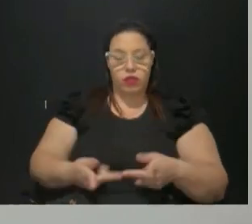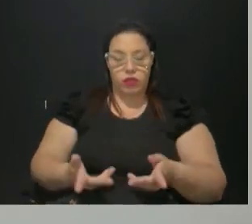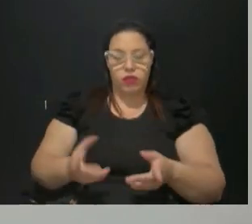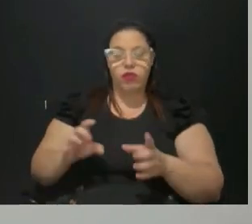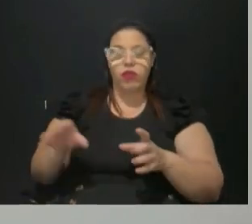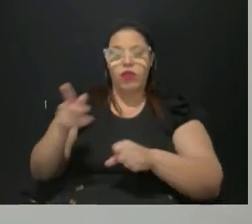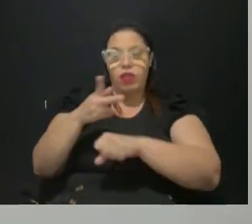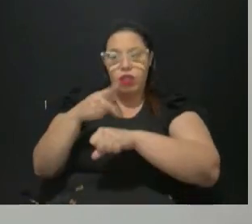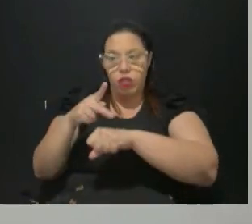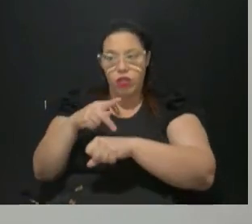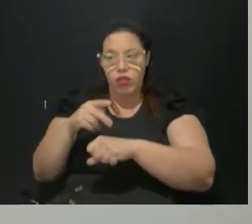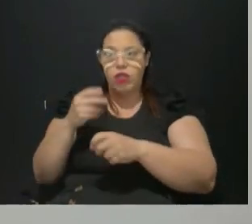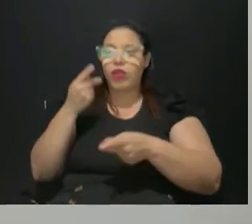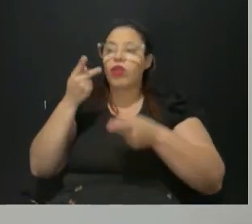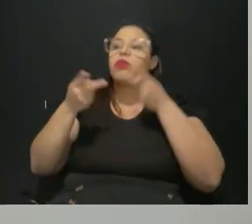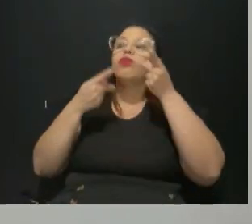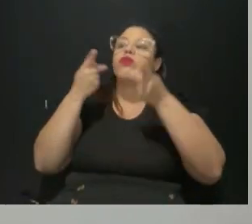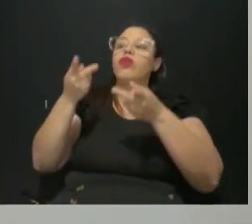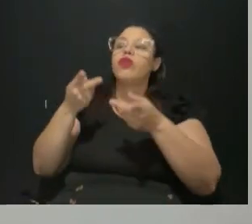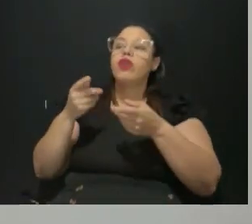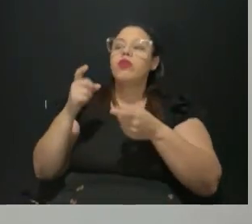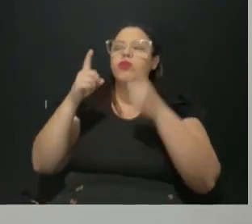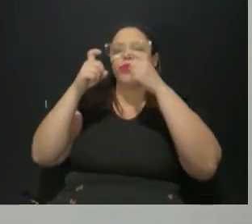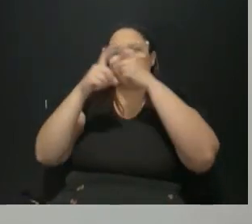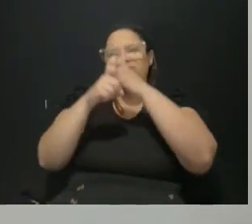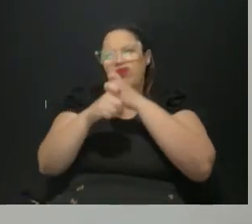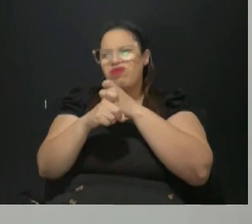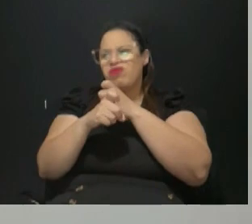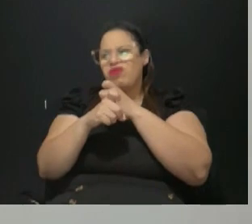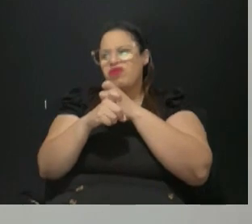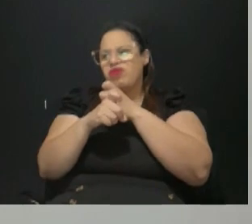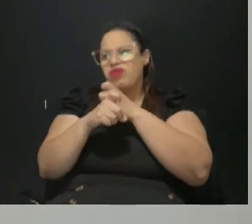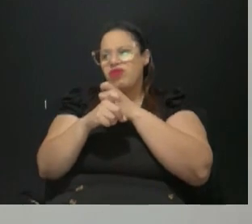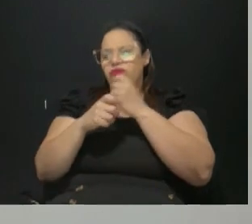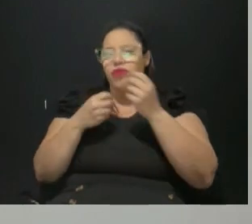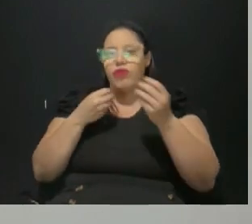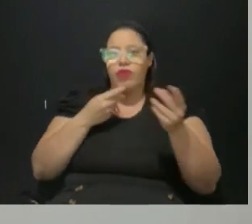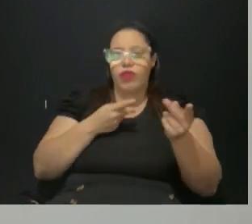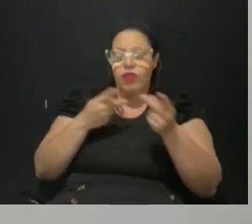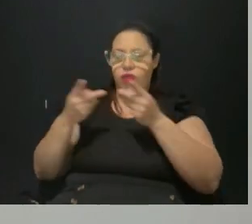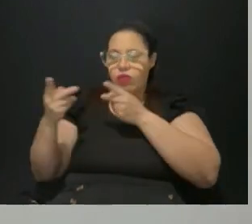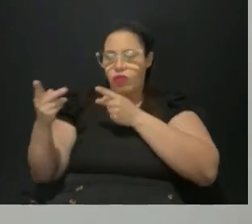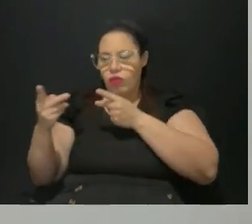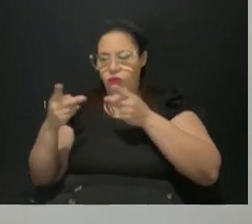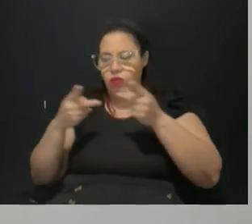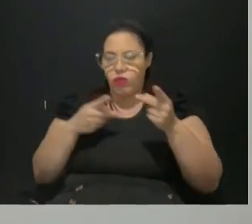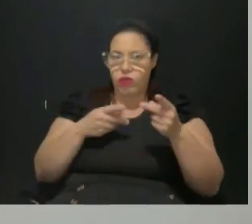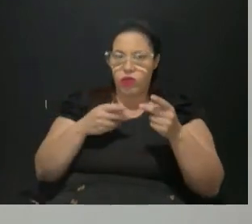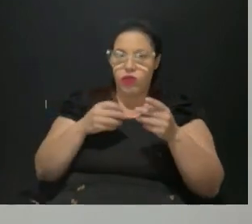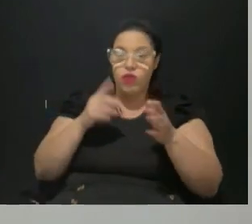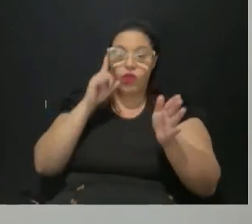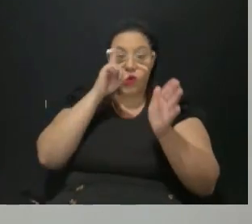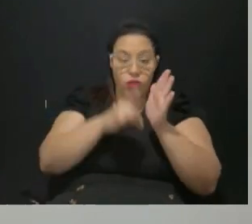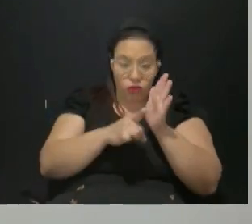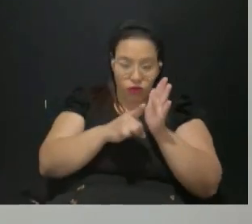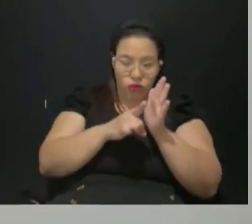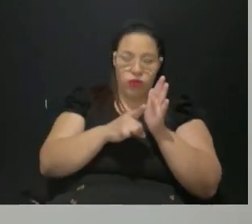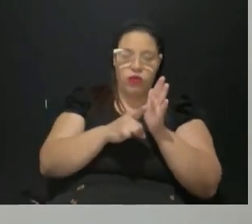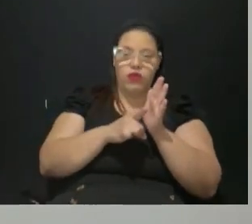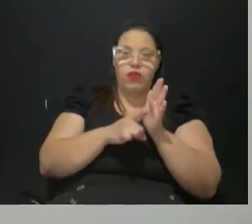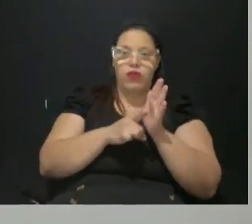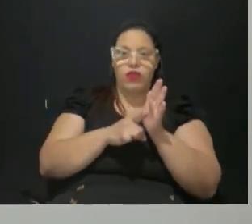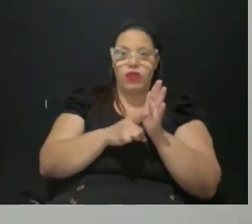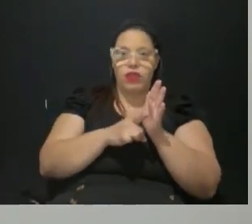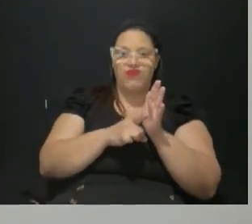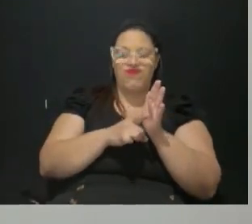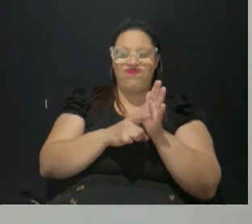esses países. Como eu falei, é muito difícil, às vezes, a orientação no pós-diagnóstico. Primeiro, fazer o diagnóstico, que